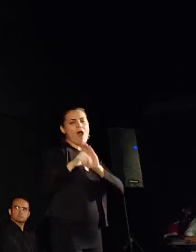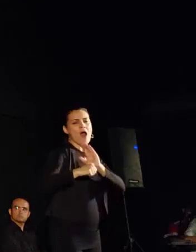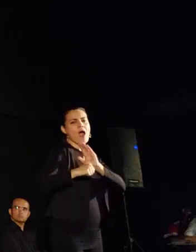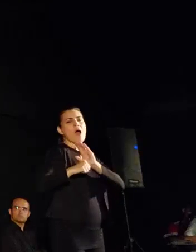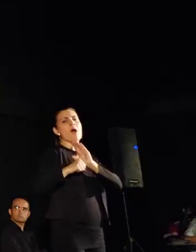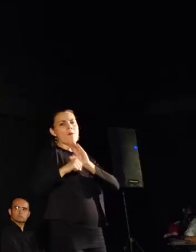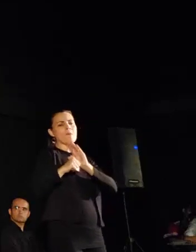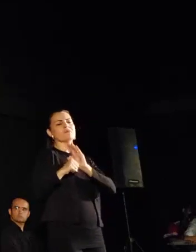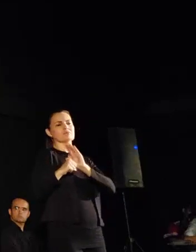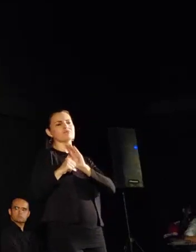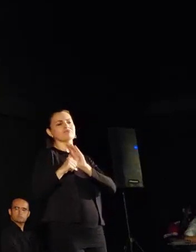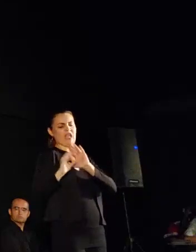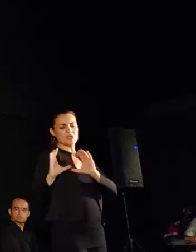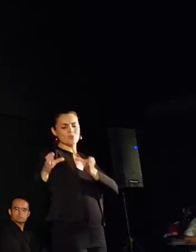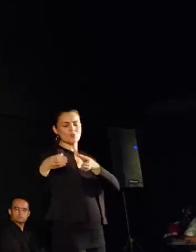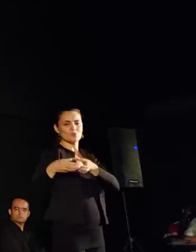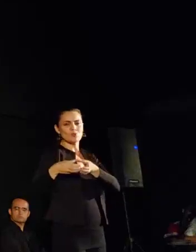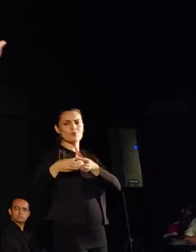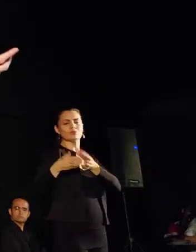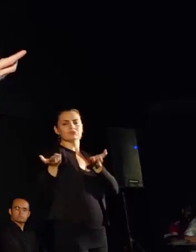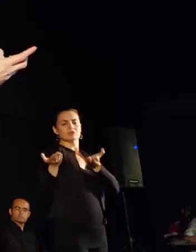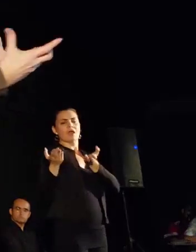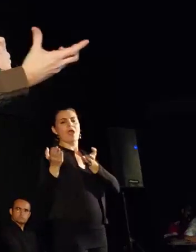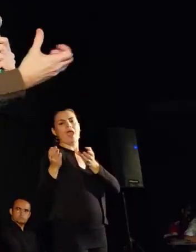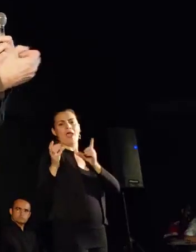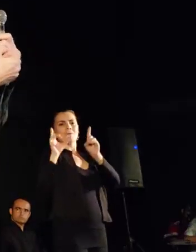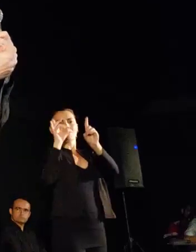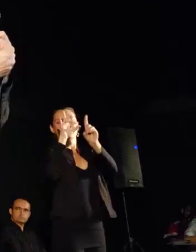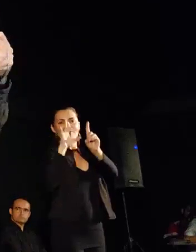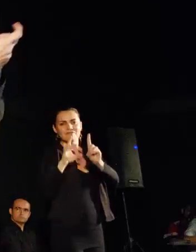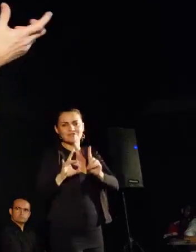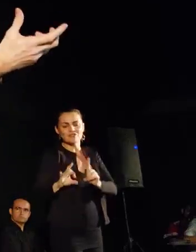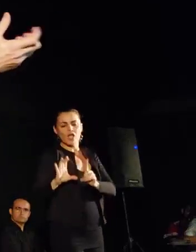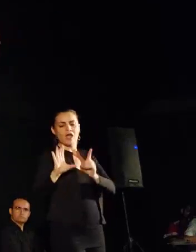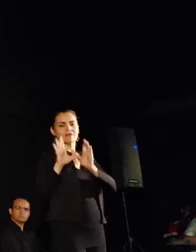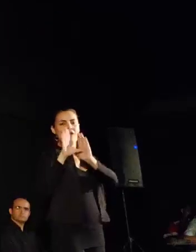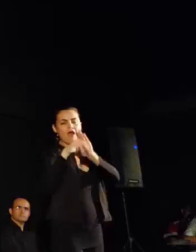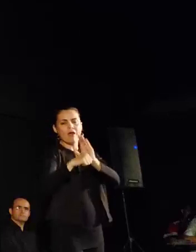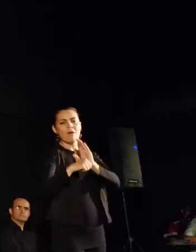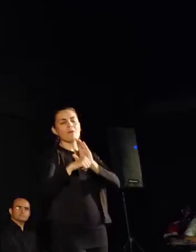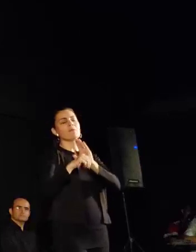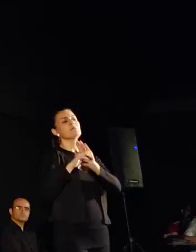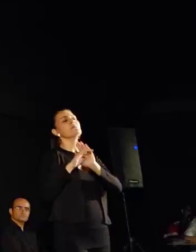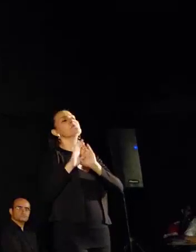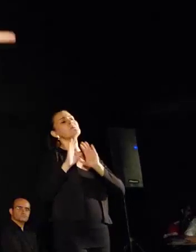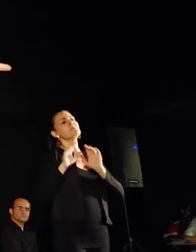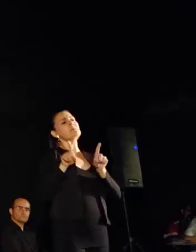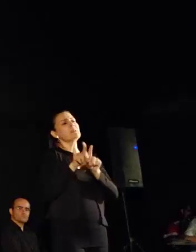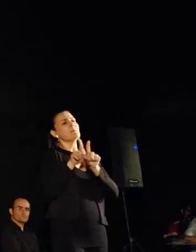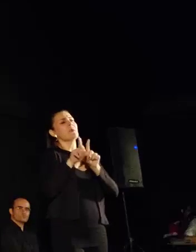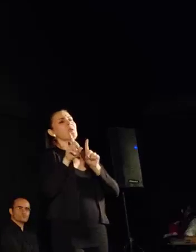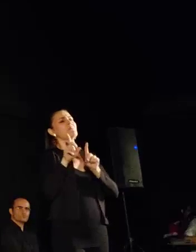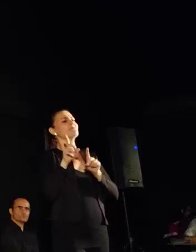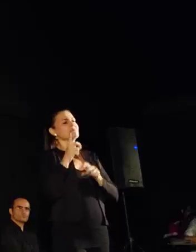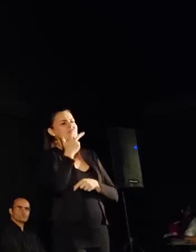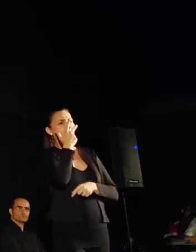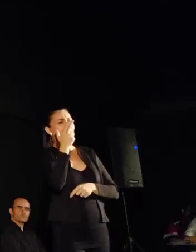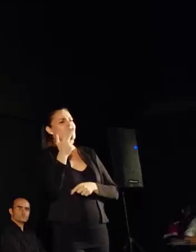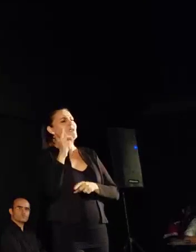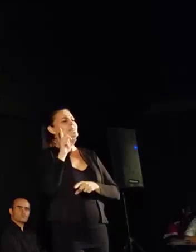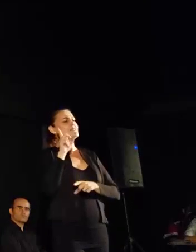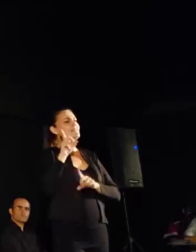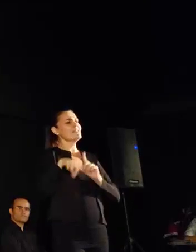roubado. Entendeu? Tudo parece que é, na verdade, uma forma de referendar o que é